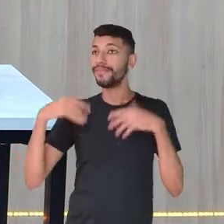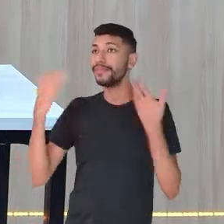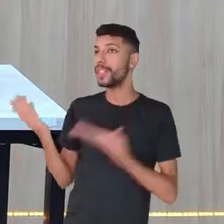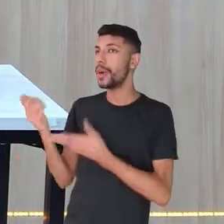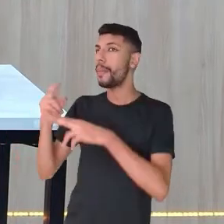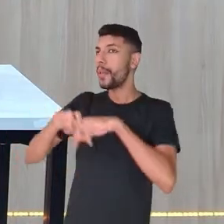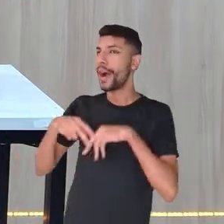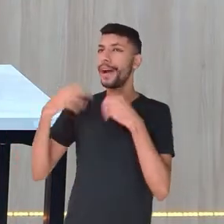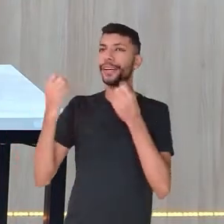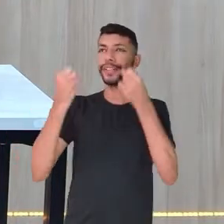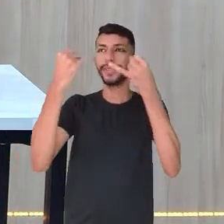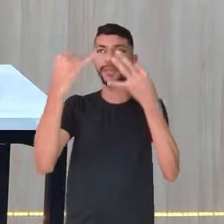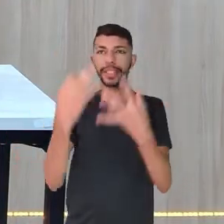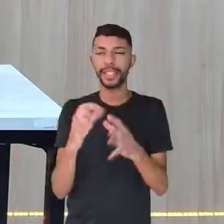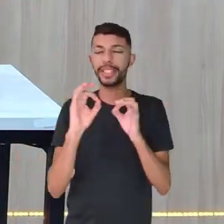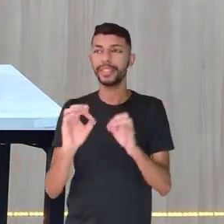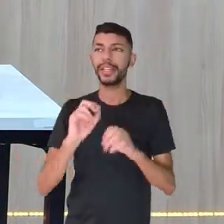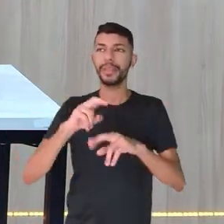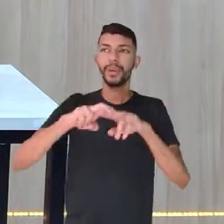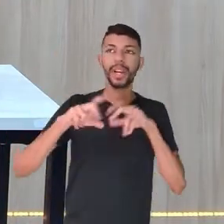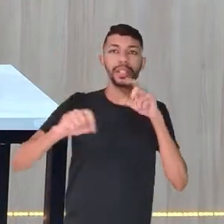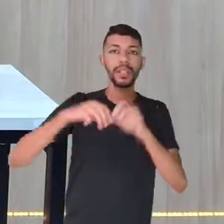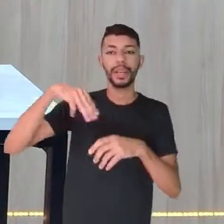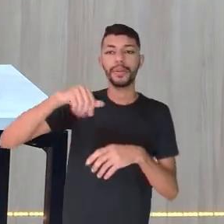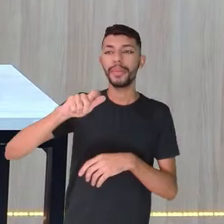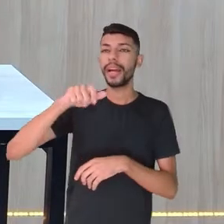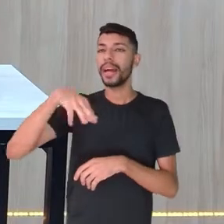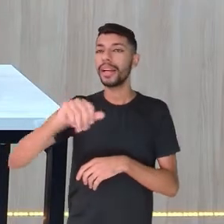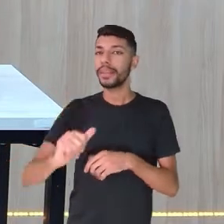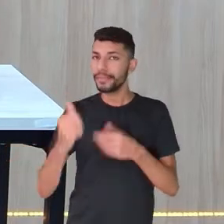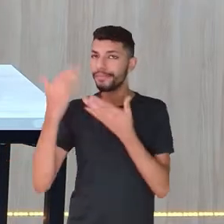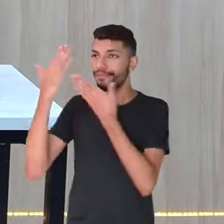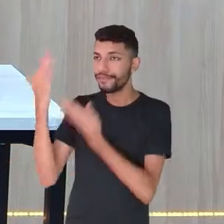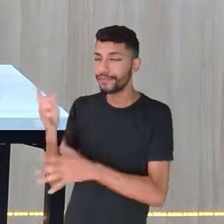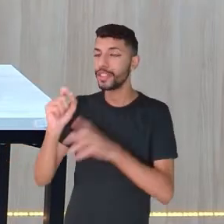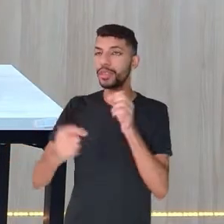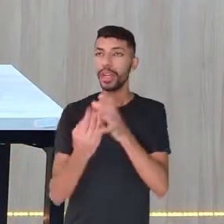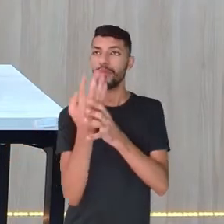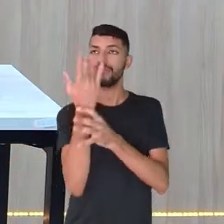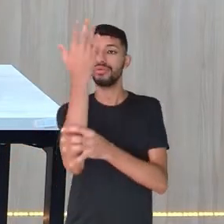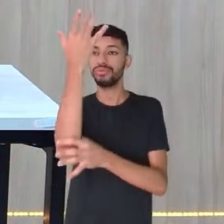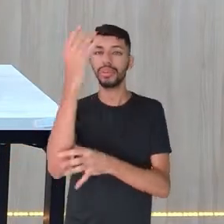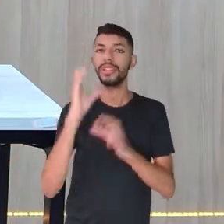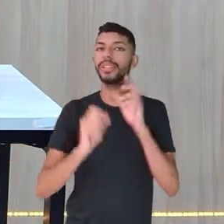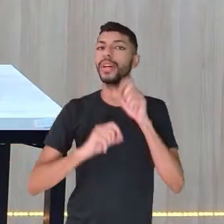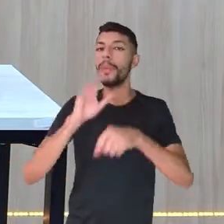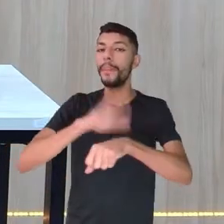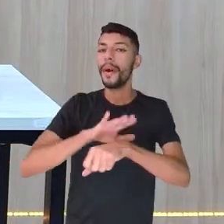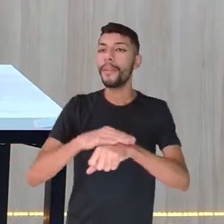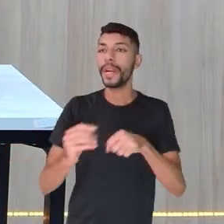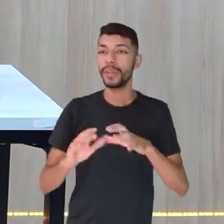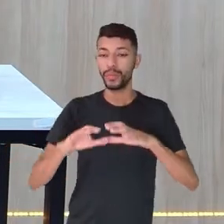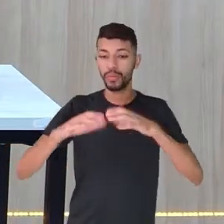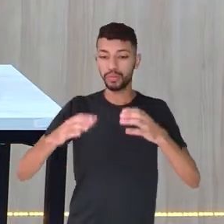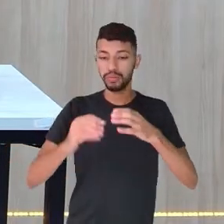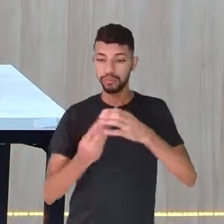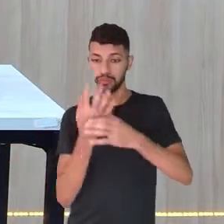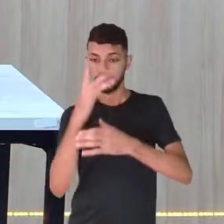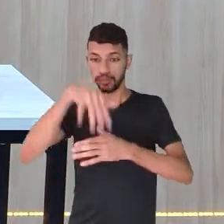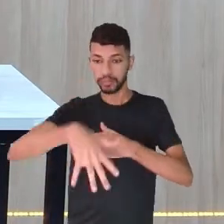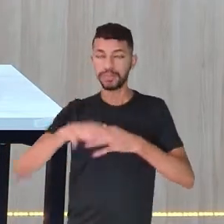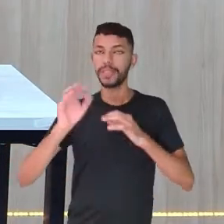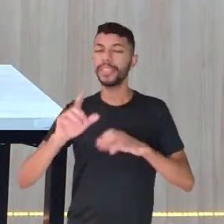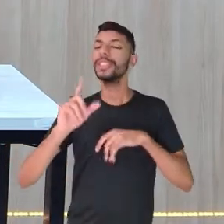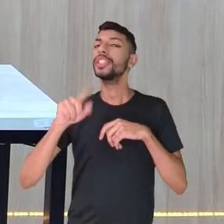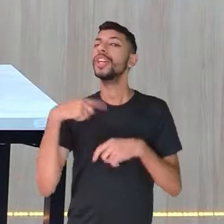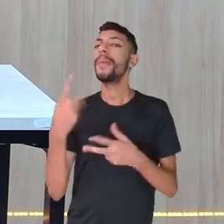desse magma, vamos dizer assim, dessa substância que saiu no momento que o vulcão estava em erupção, a gente vai ver também